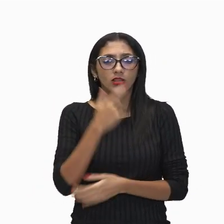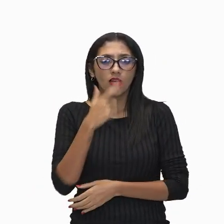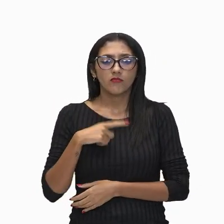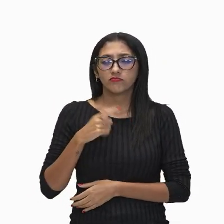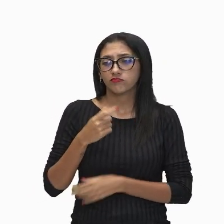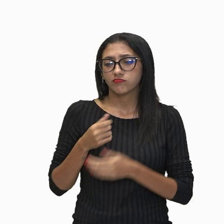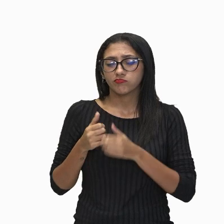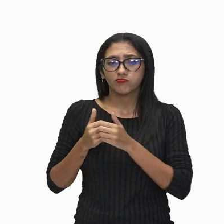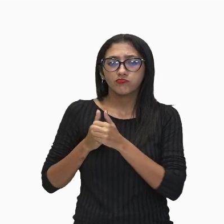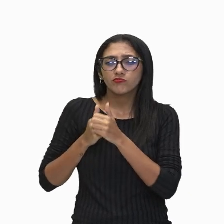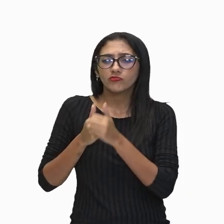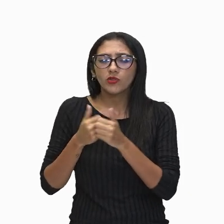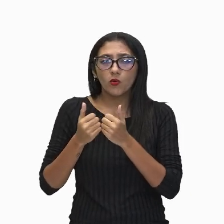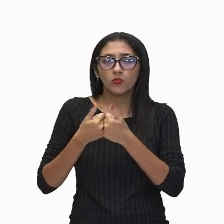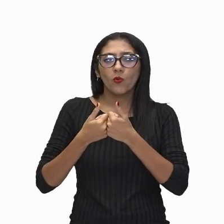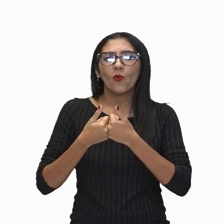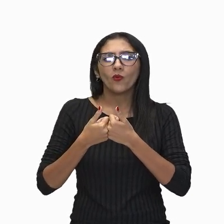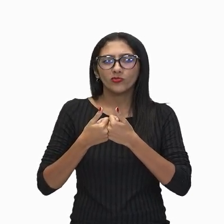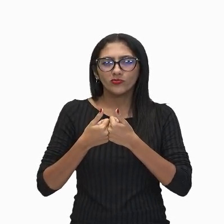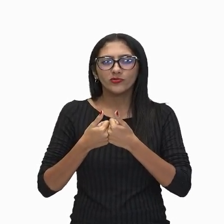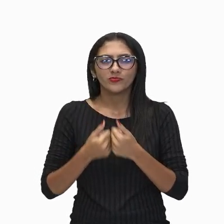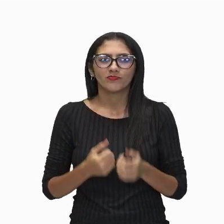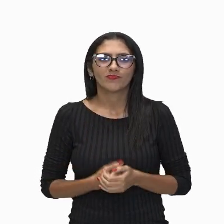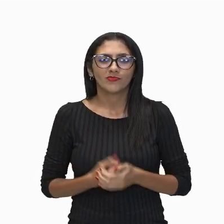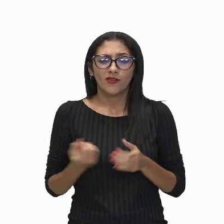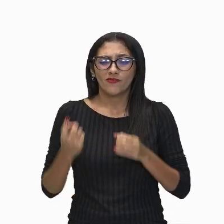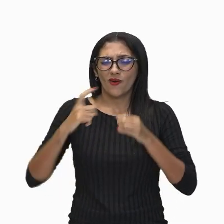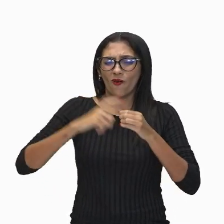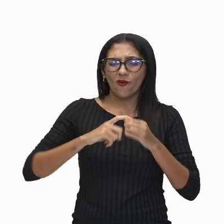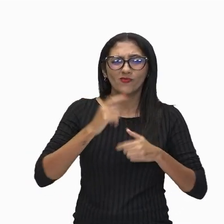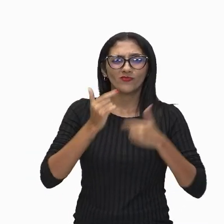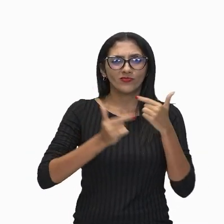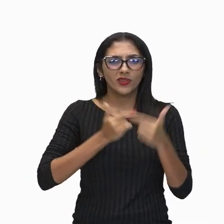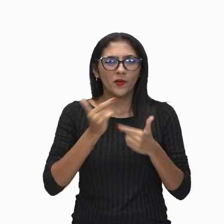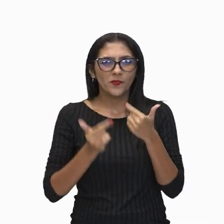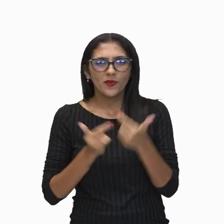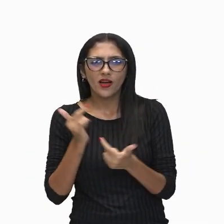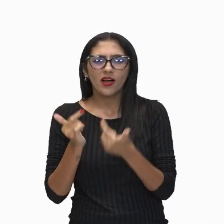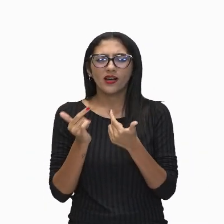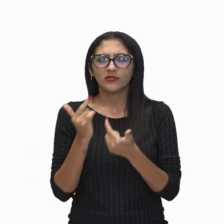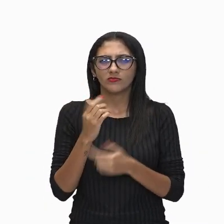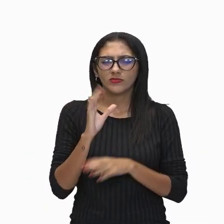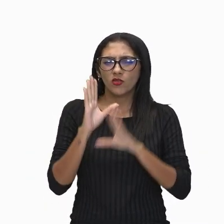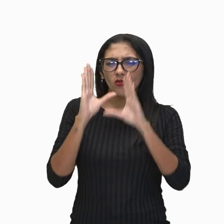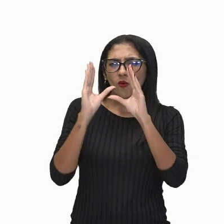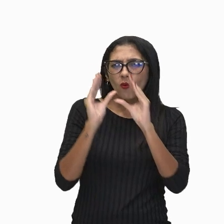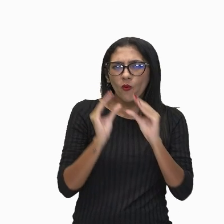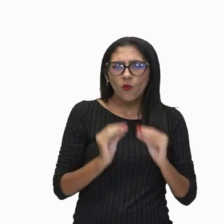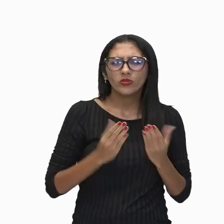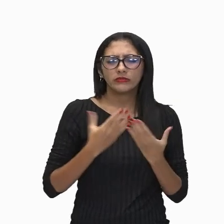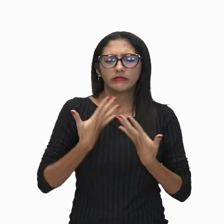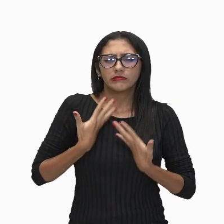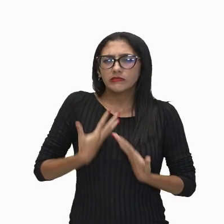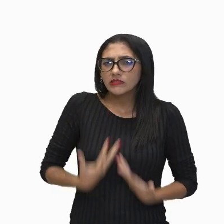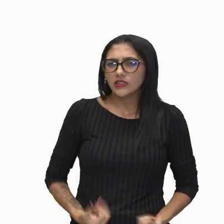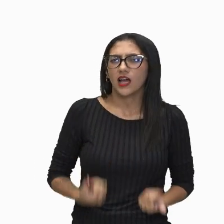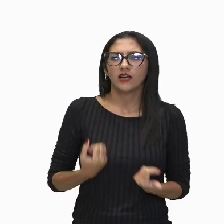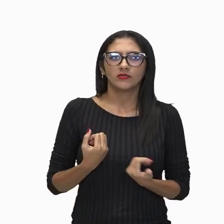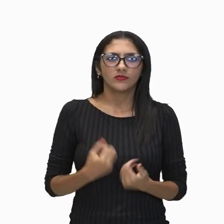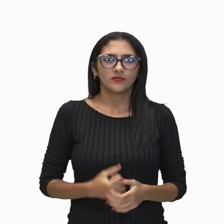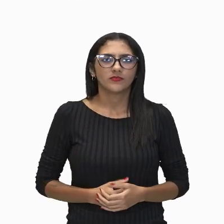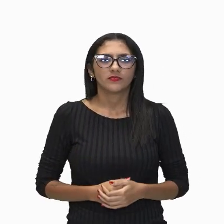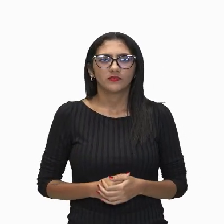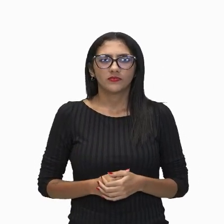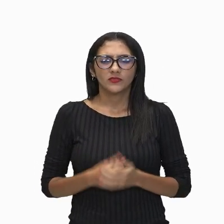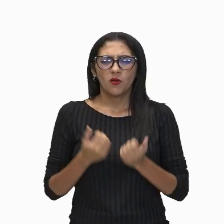de Ferro Leblon. Volto do trabalho, à noite em meio, fatigado de mentiras. O ônibus